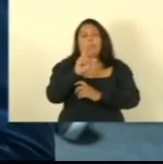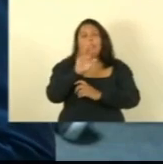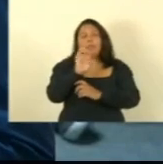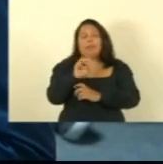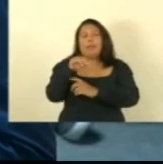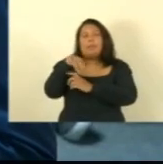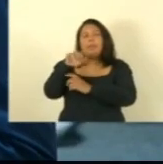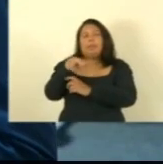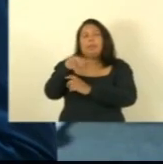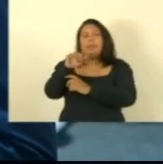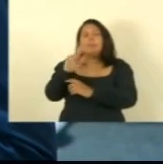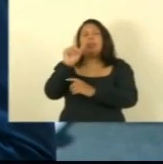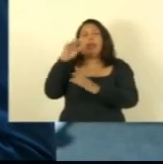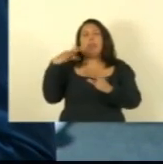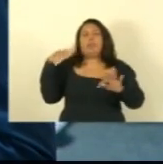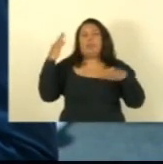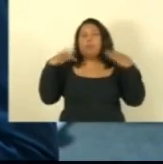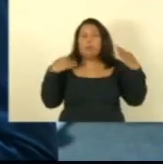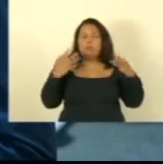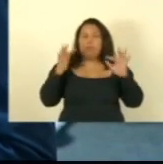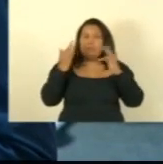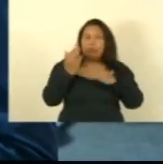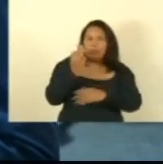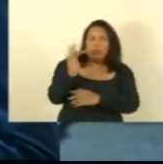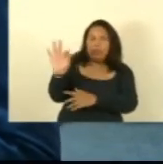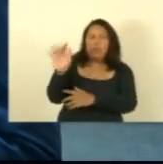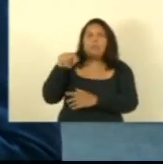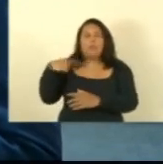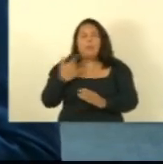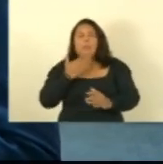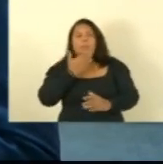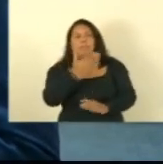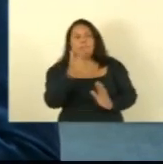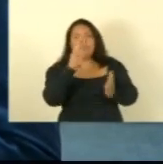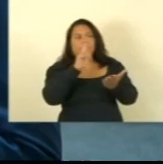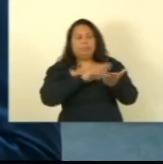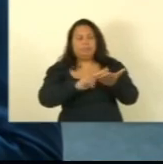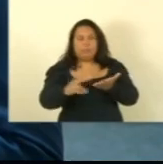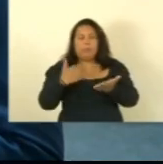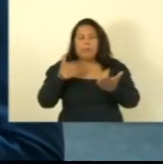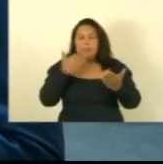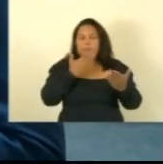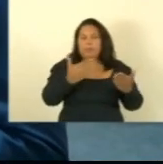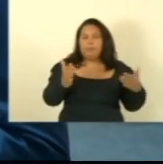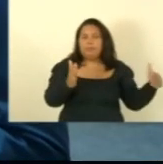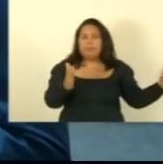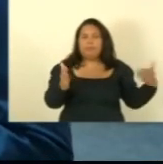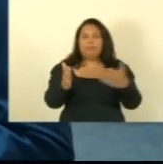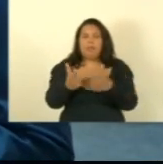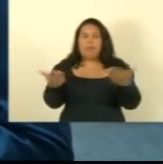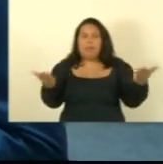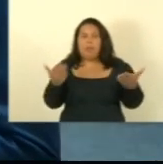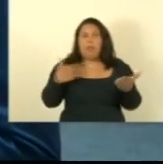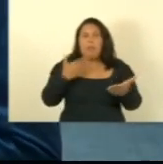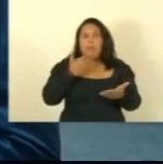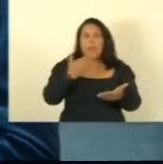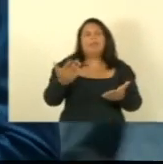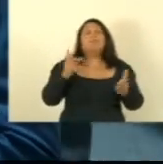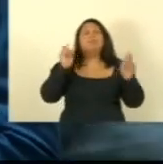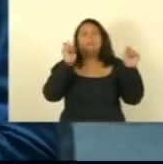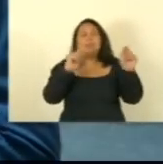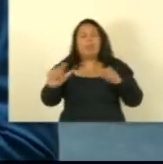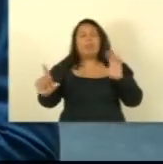Na sessão passada recebi a matéria, avoquei para relatar, pedi prazo regimental e na sessão agora eu dou parecer pela